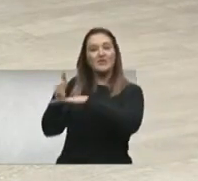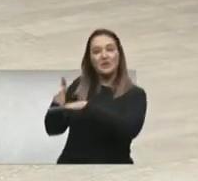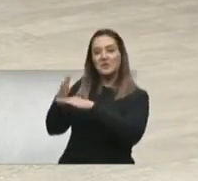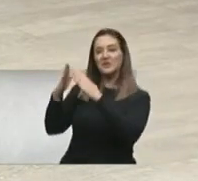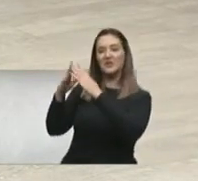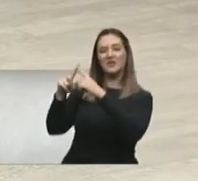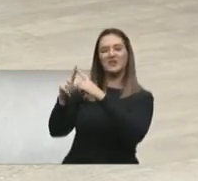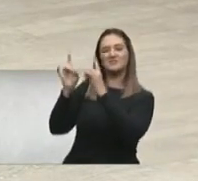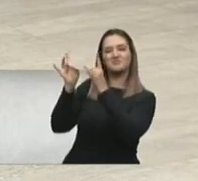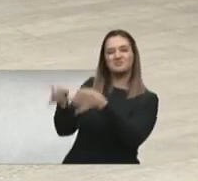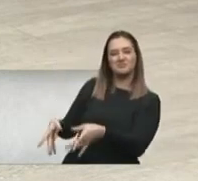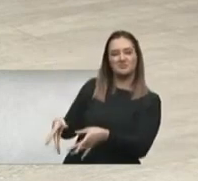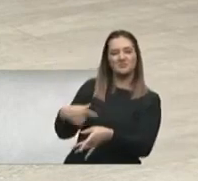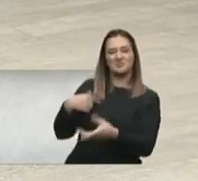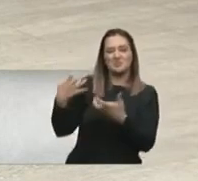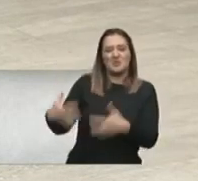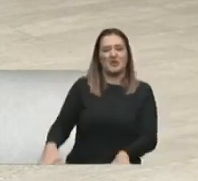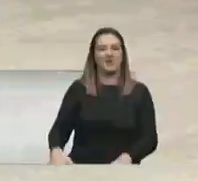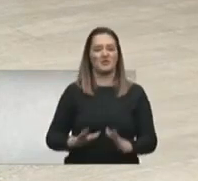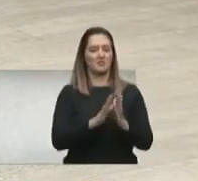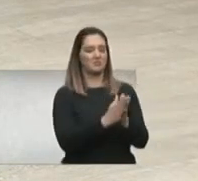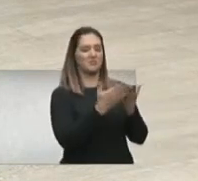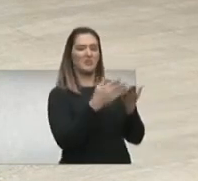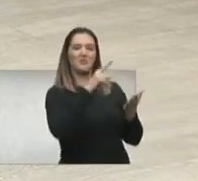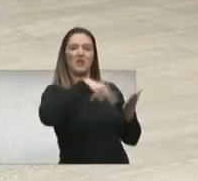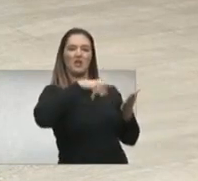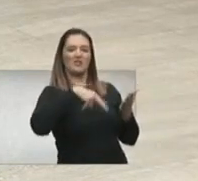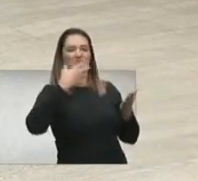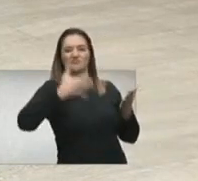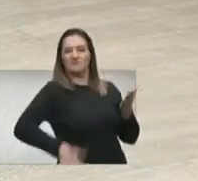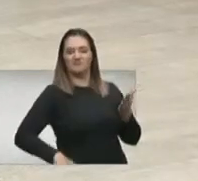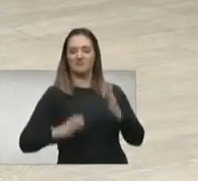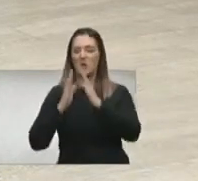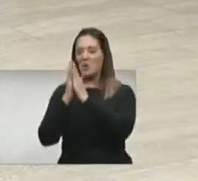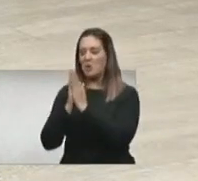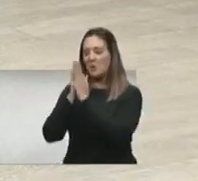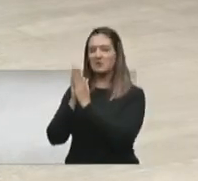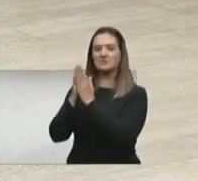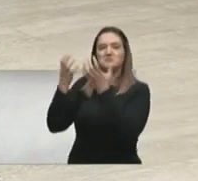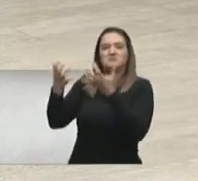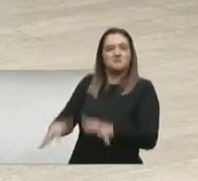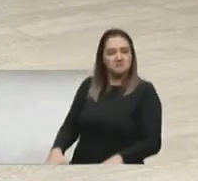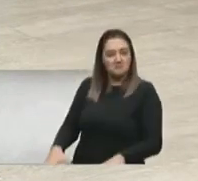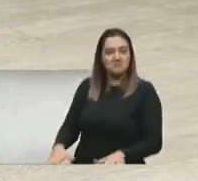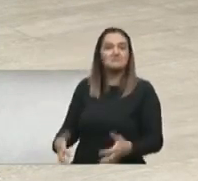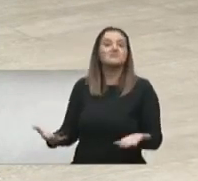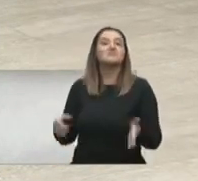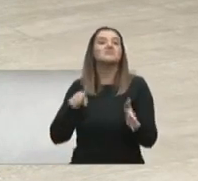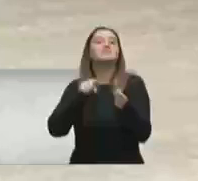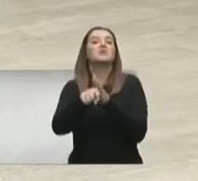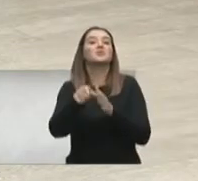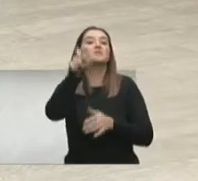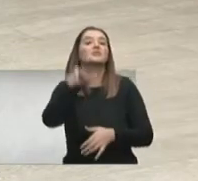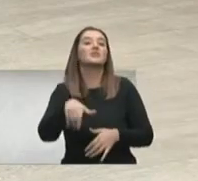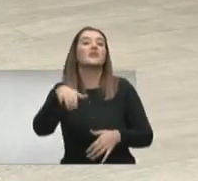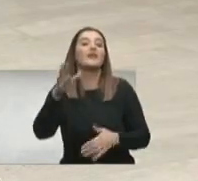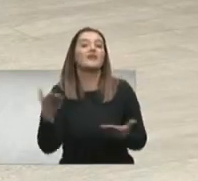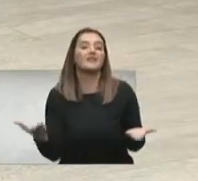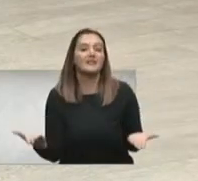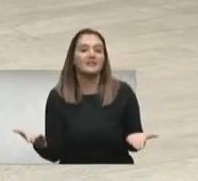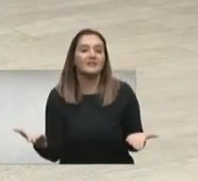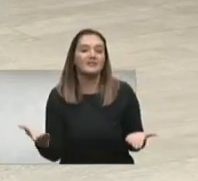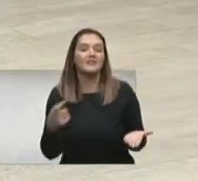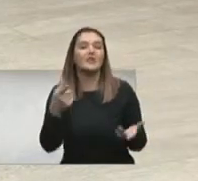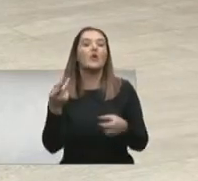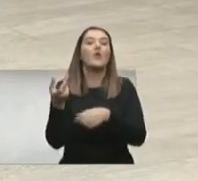igreja, não lê mais a Bíblia, não faz mais orações? Quem é você? Por onde você anda? O que